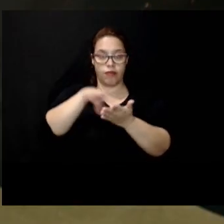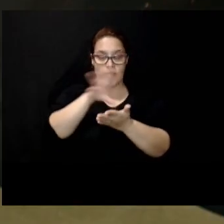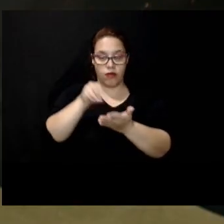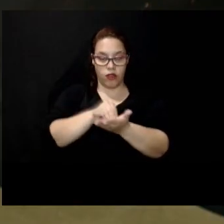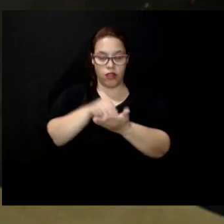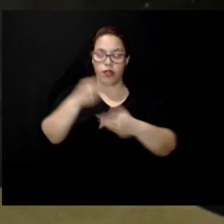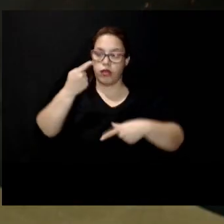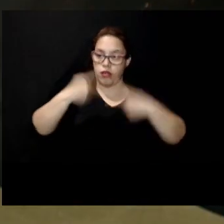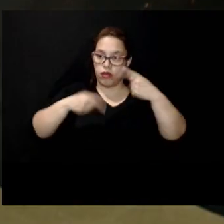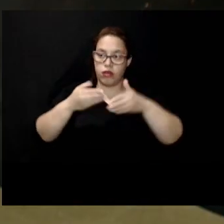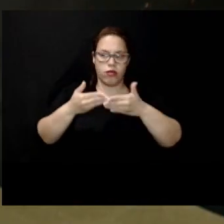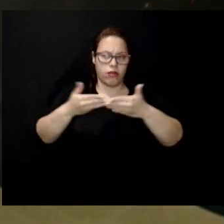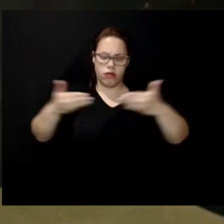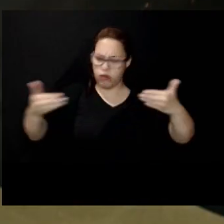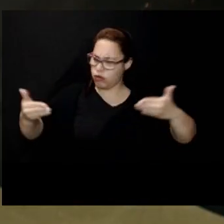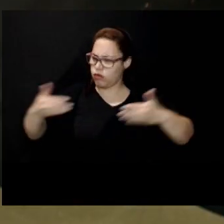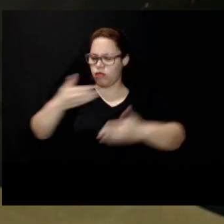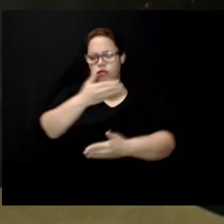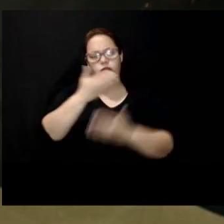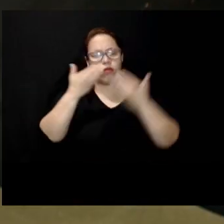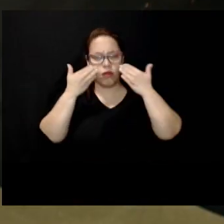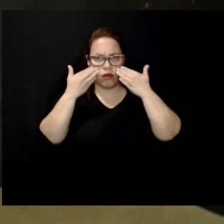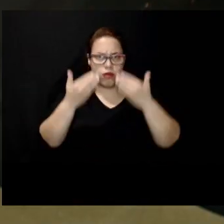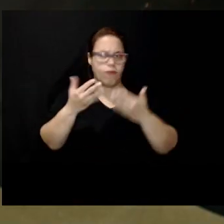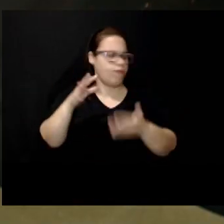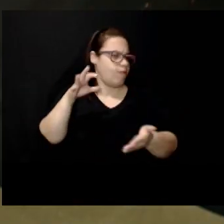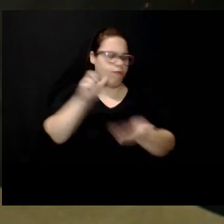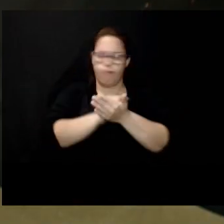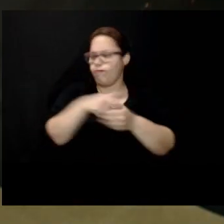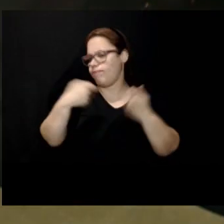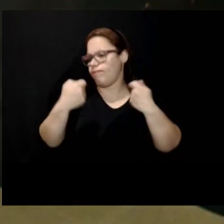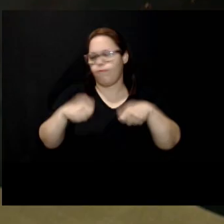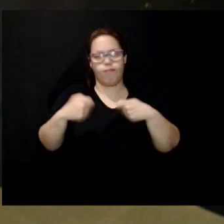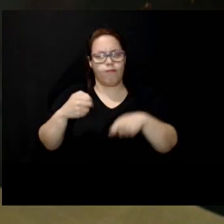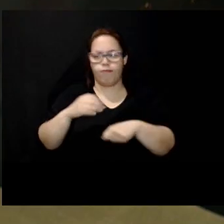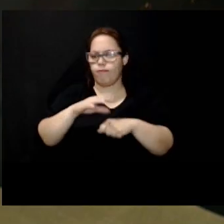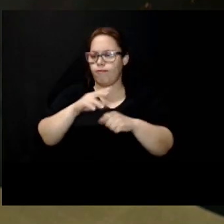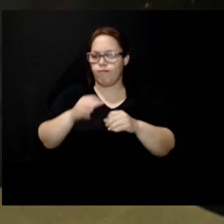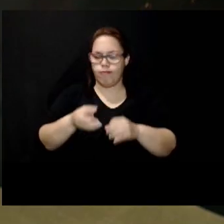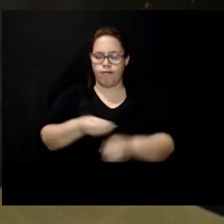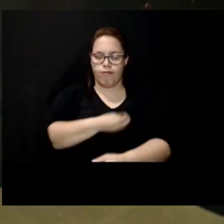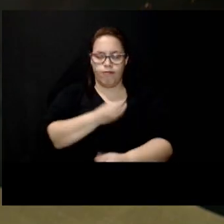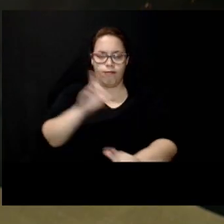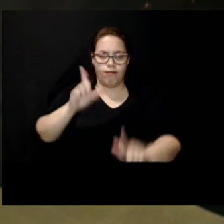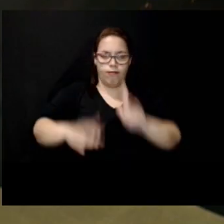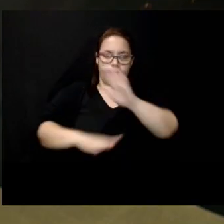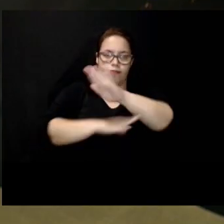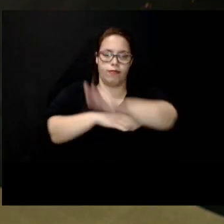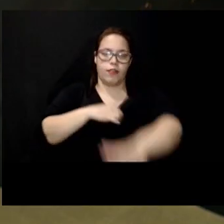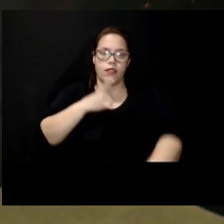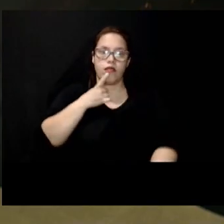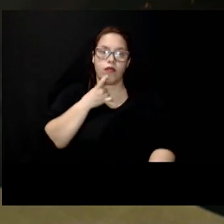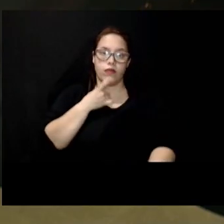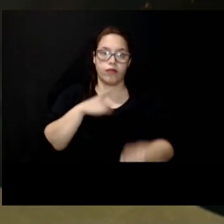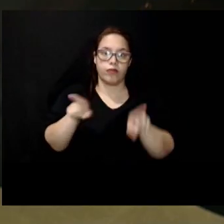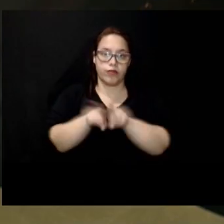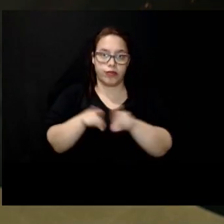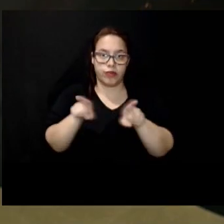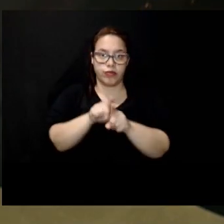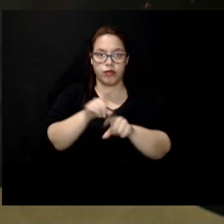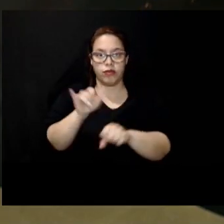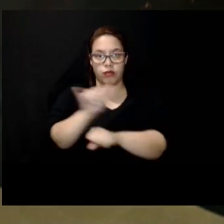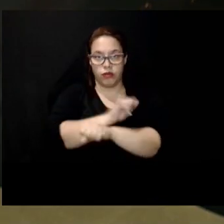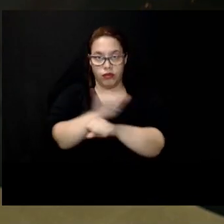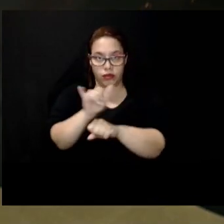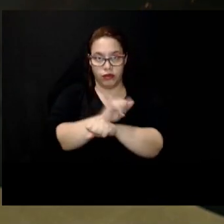ao público, dispensa inscrição prévia e tem transmissão ao vivo aqui pela TV Câmara Campinas e também pelo canal da emissora no YouTube.